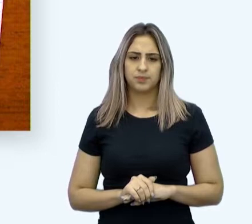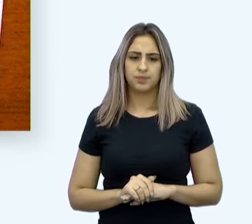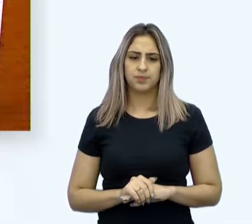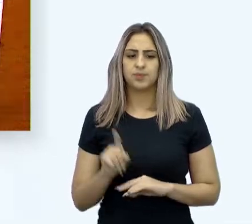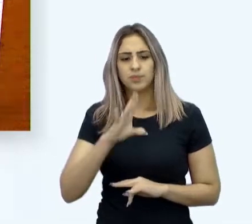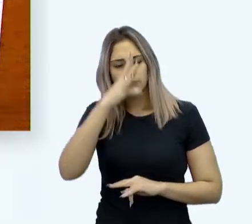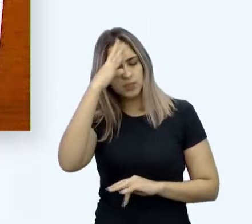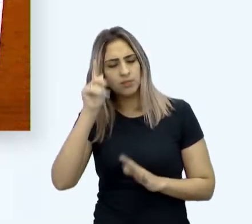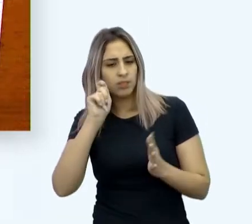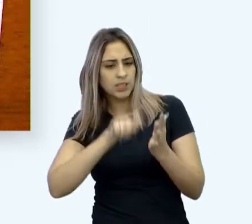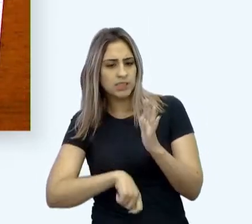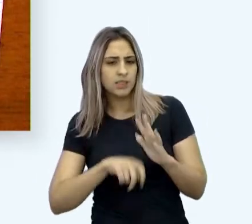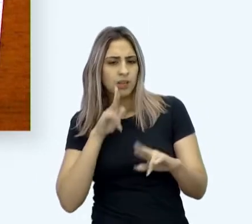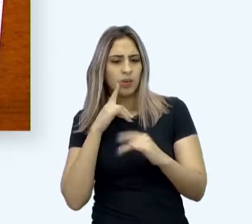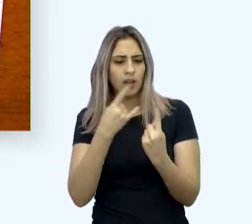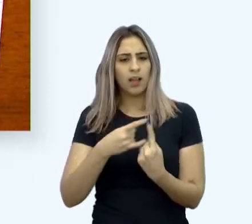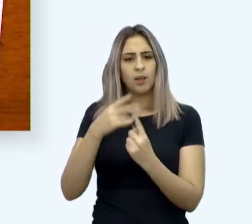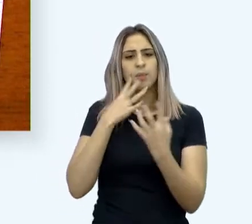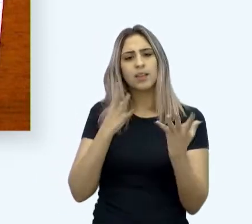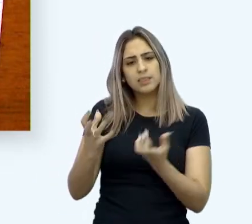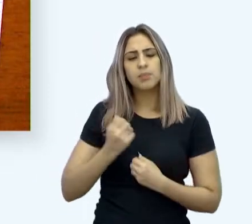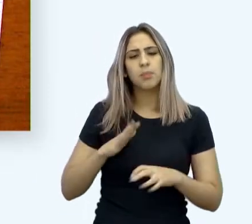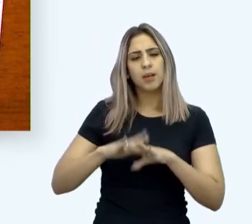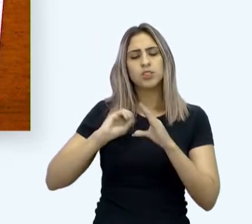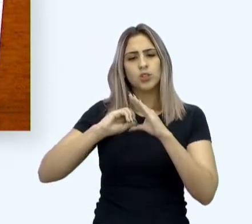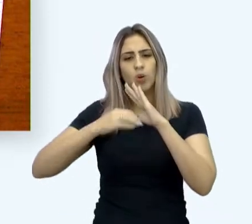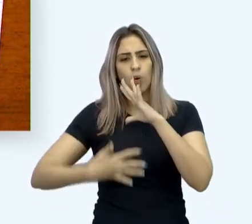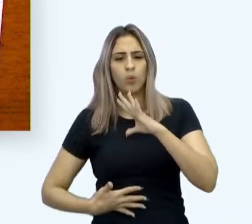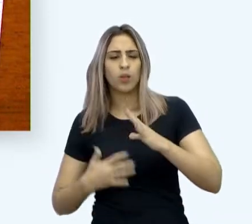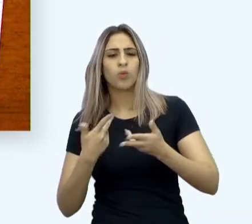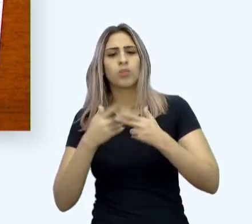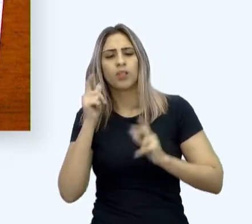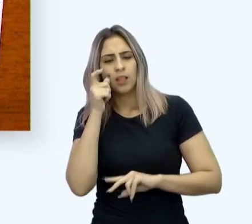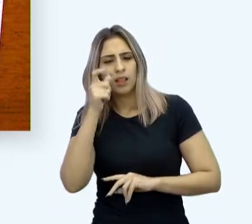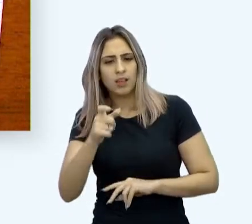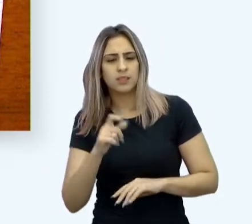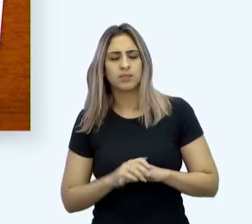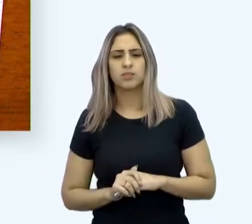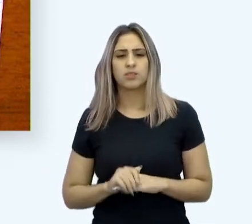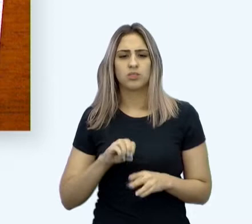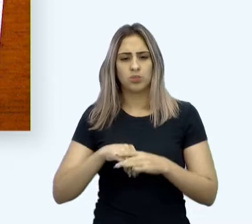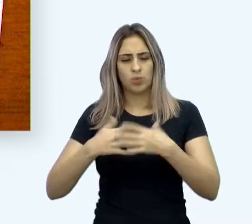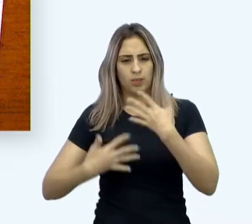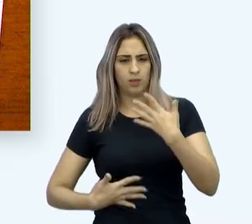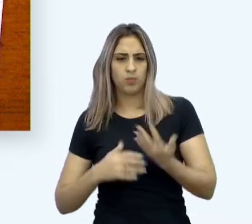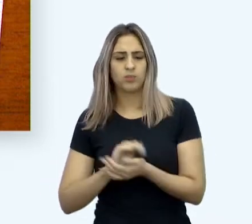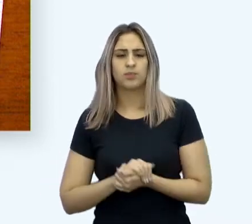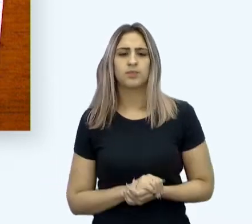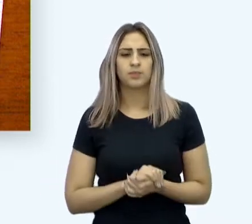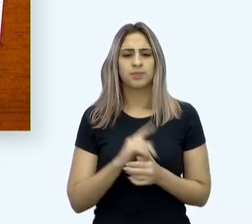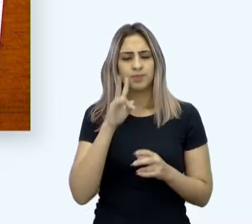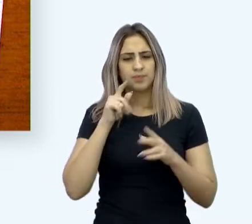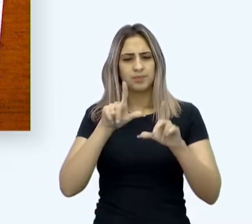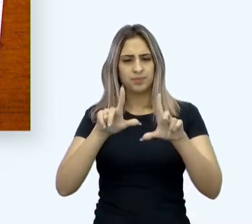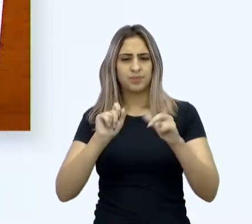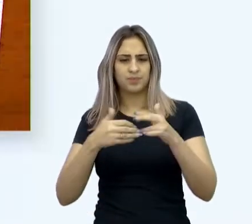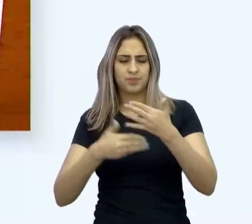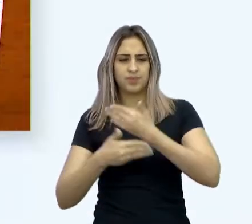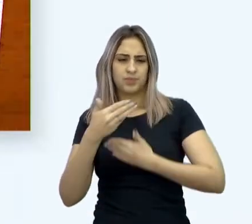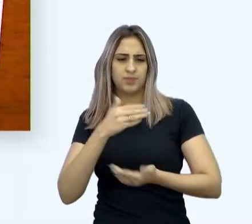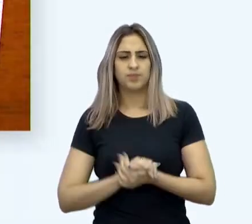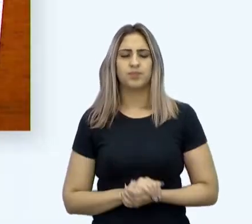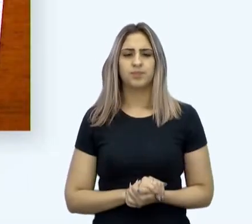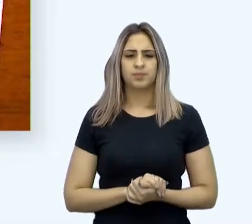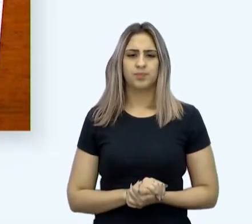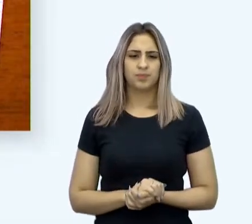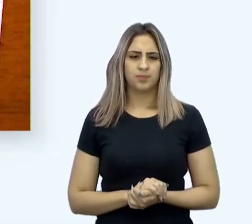também de assinar o canal para receber mais conteúdos interessantes sobre o nosso país e a nossa população. Até a próxima!